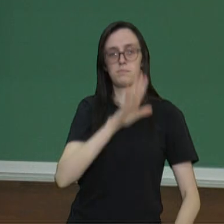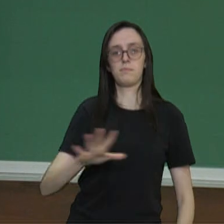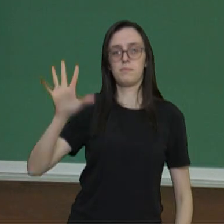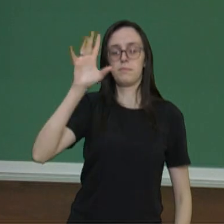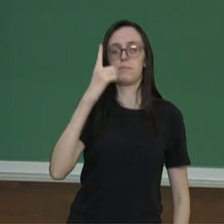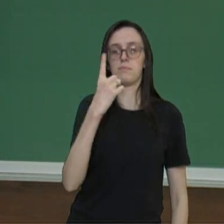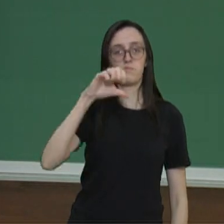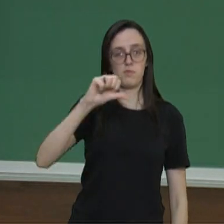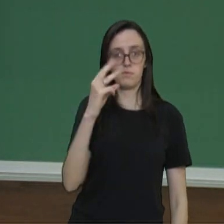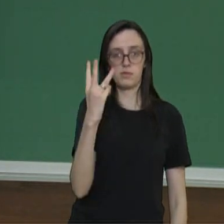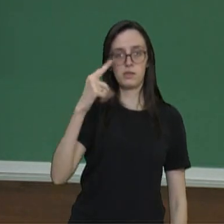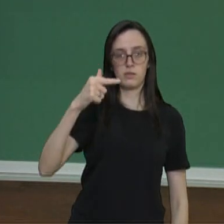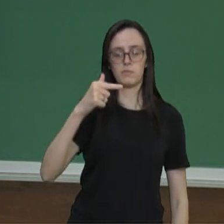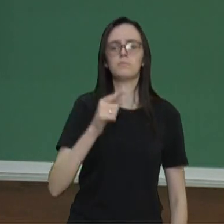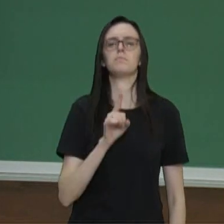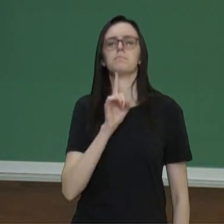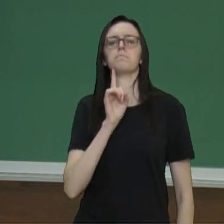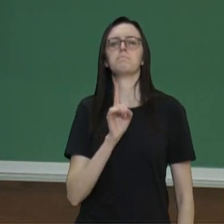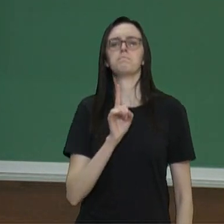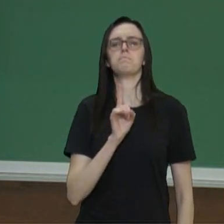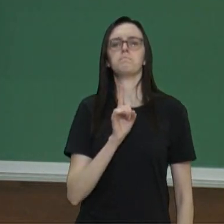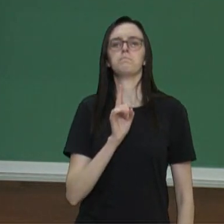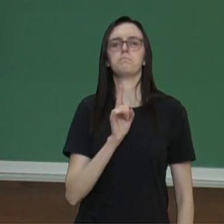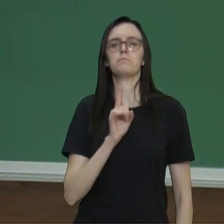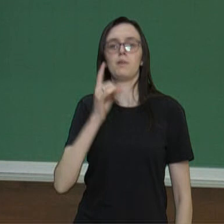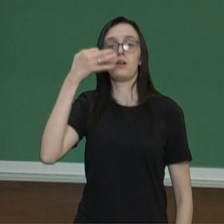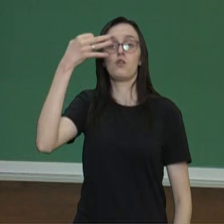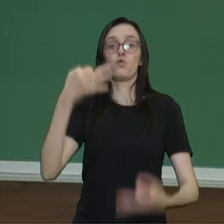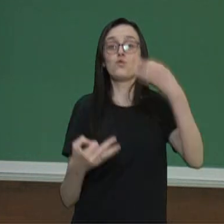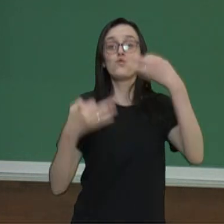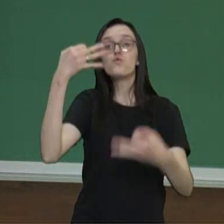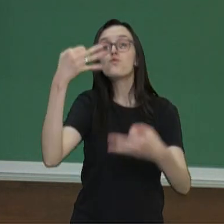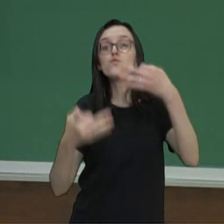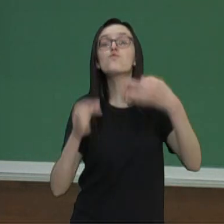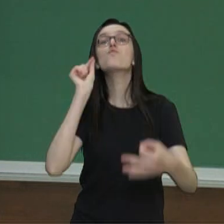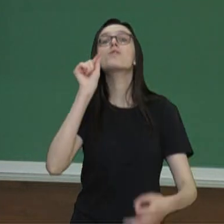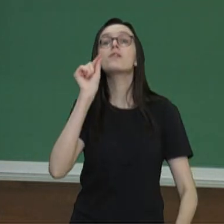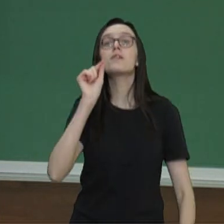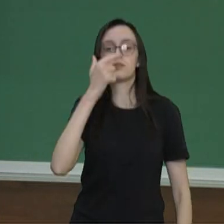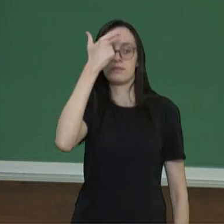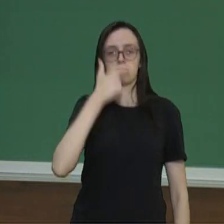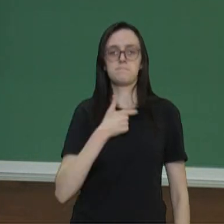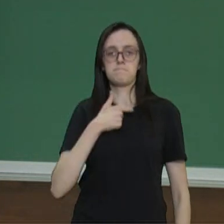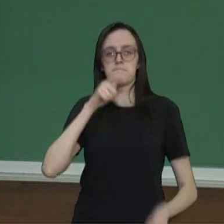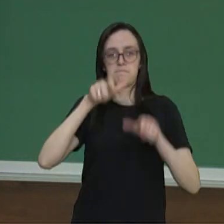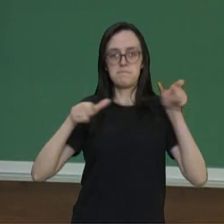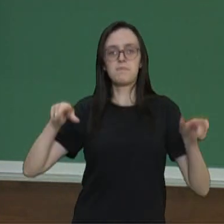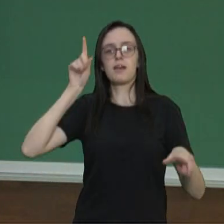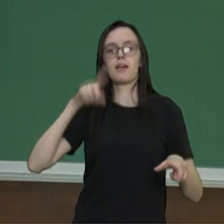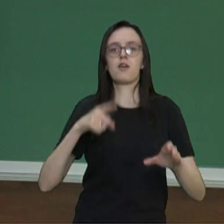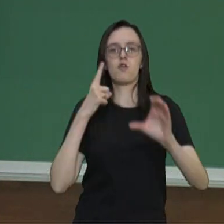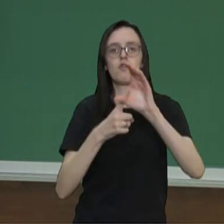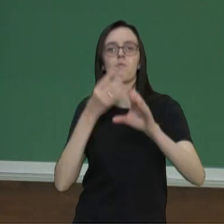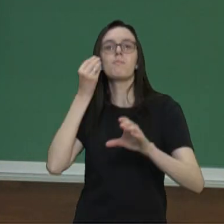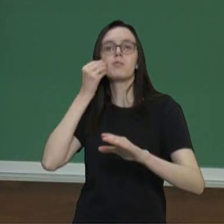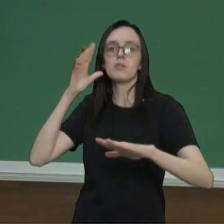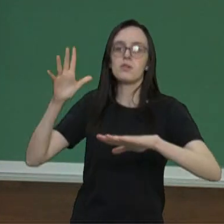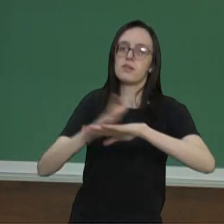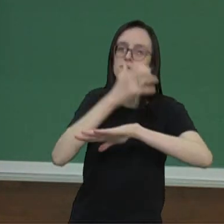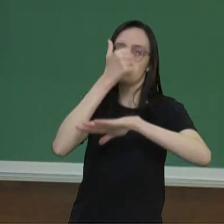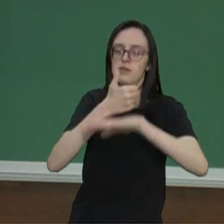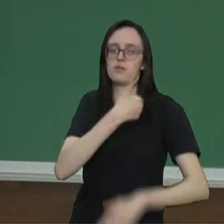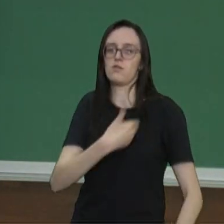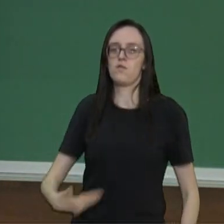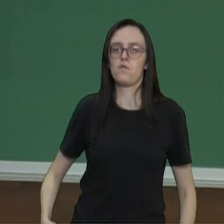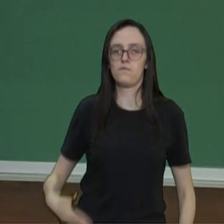em 1937, tribunal feito para julgar esses comunistas que tentaram dar o golpe no governo